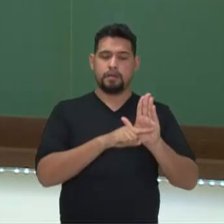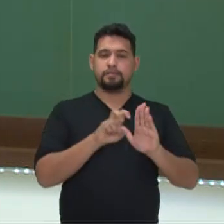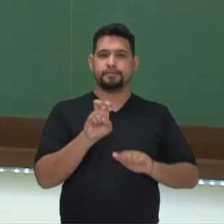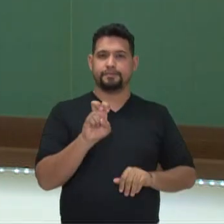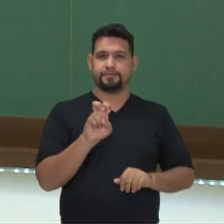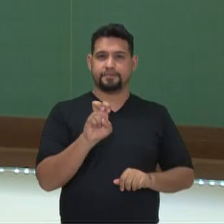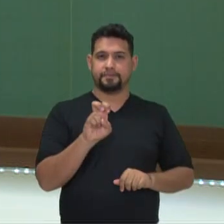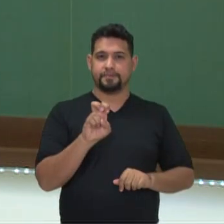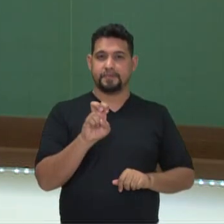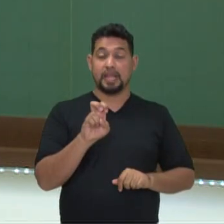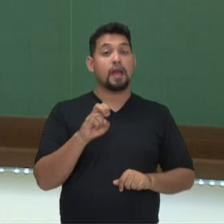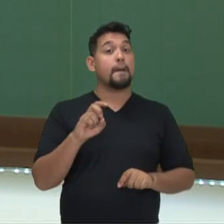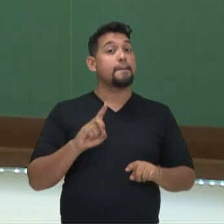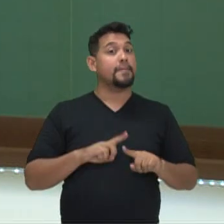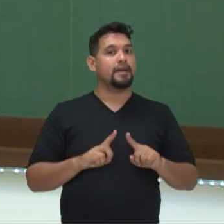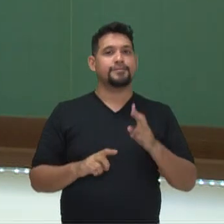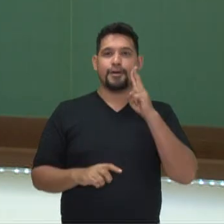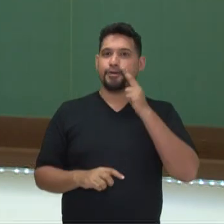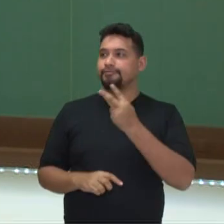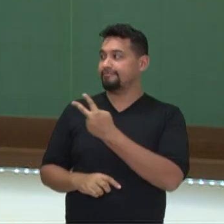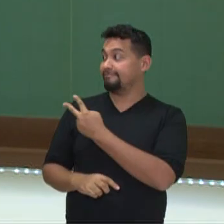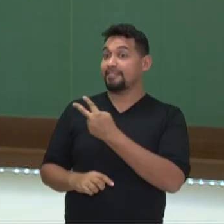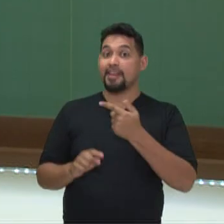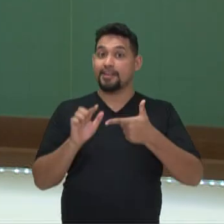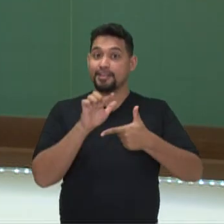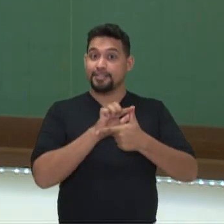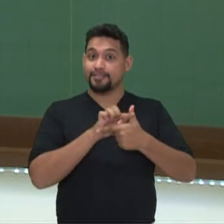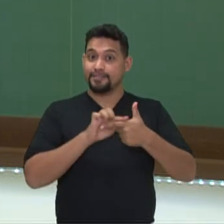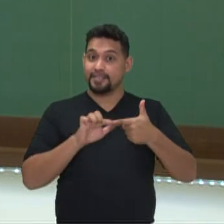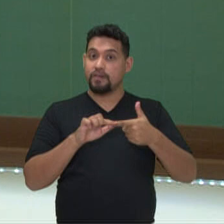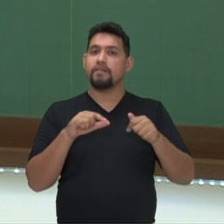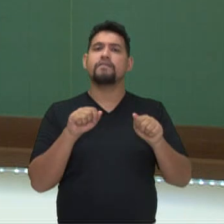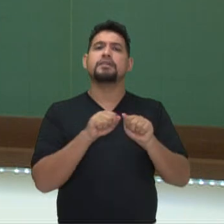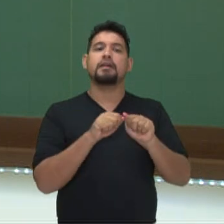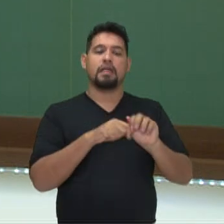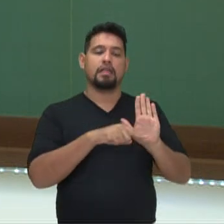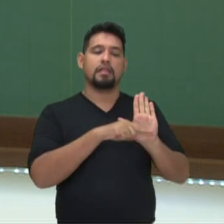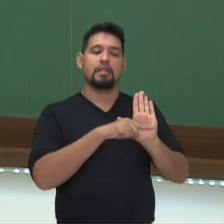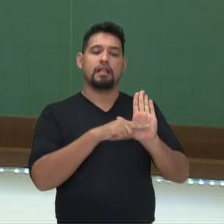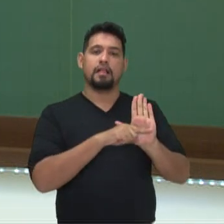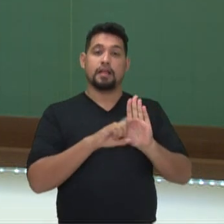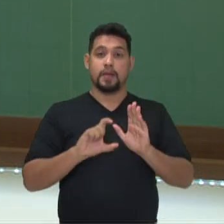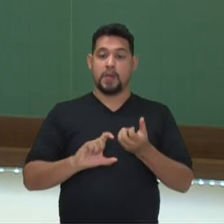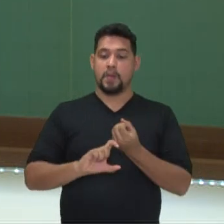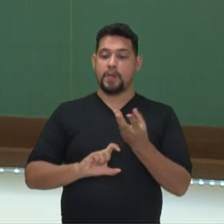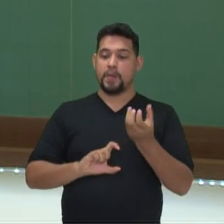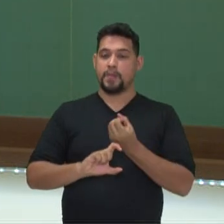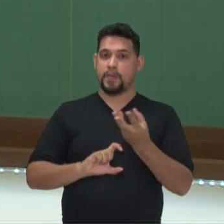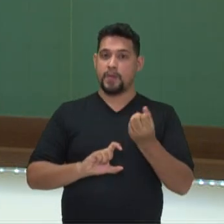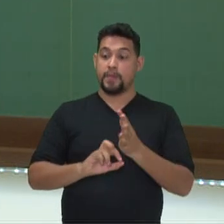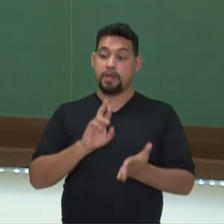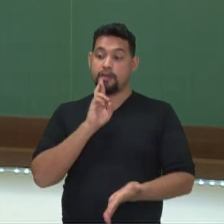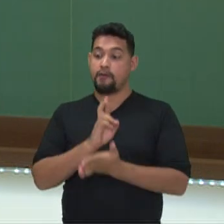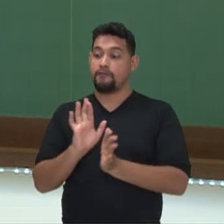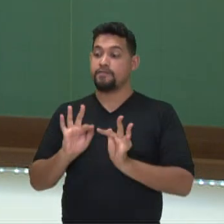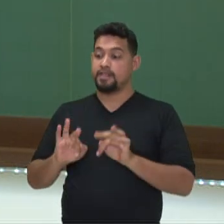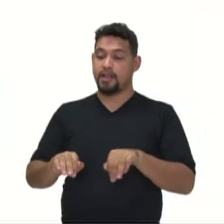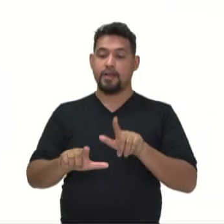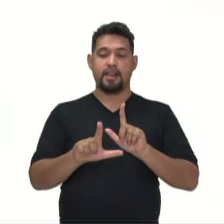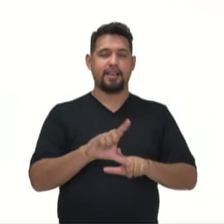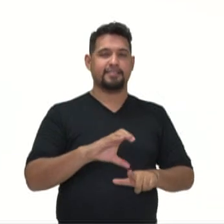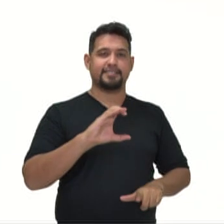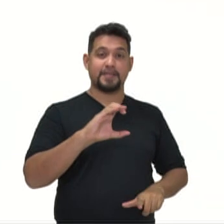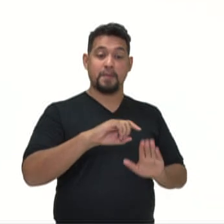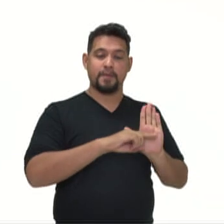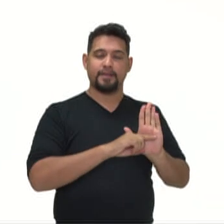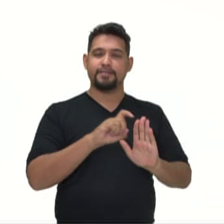5 e como é uma divisão, eu subtraio os expoentes. Então, o resultado final da letra C, menos